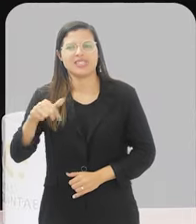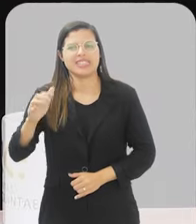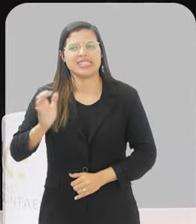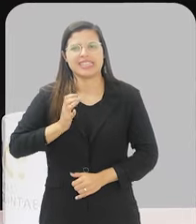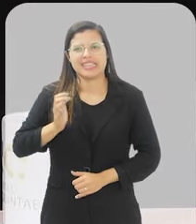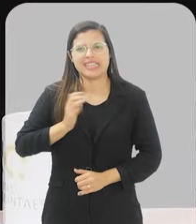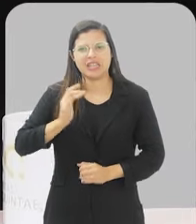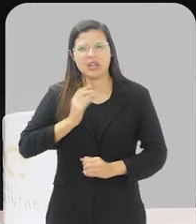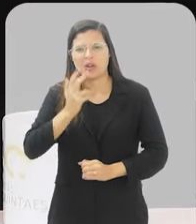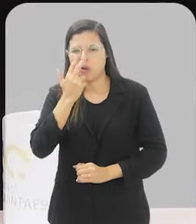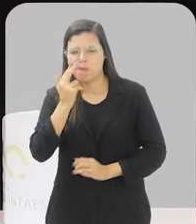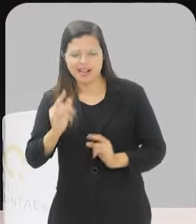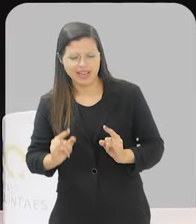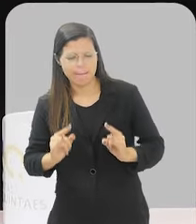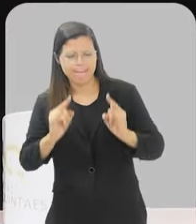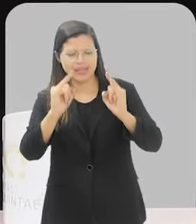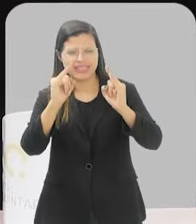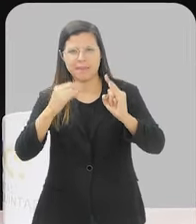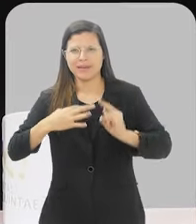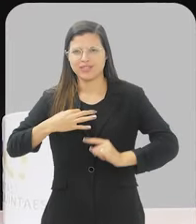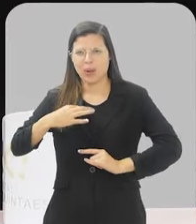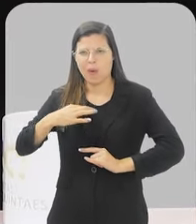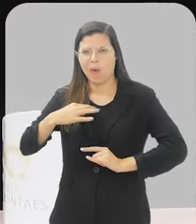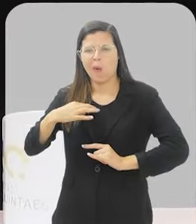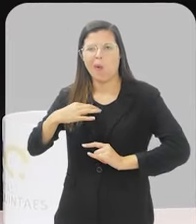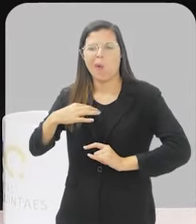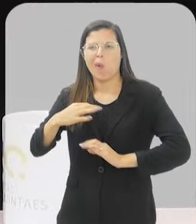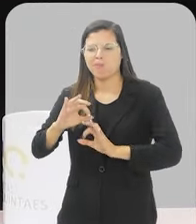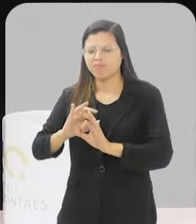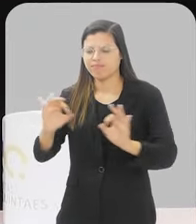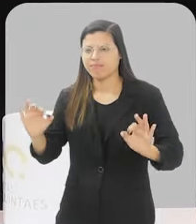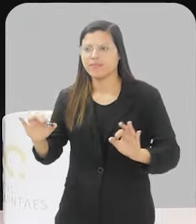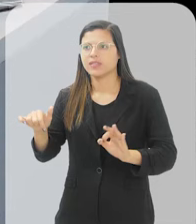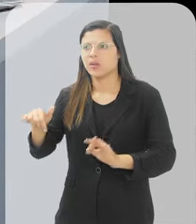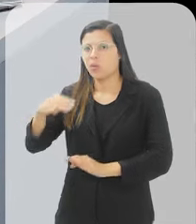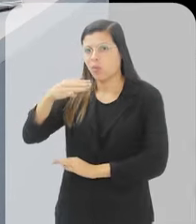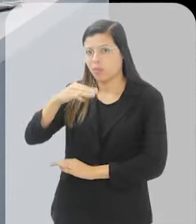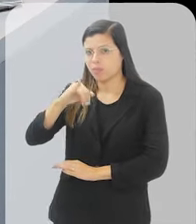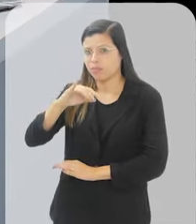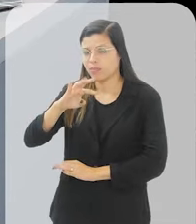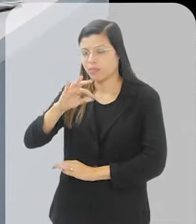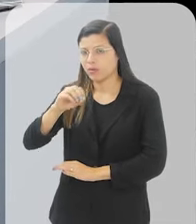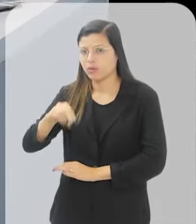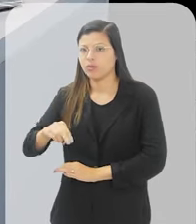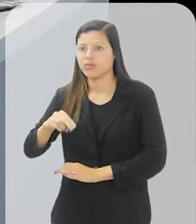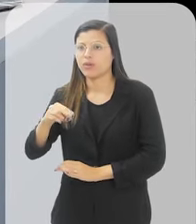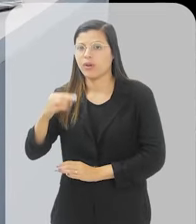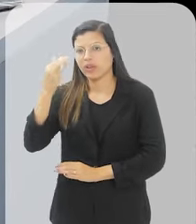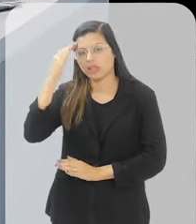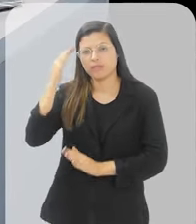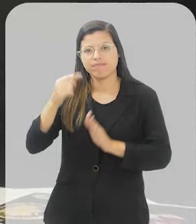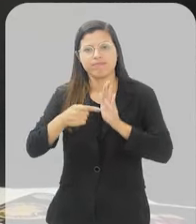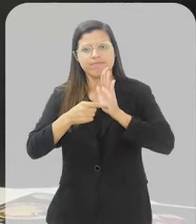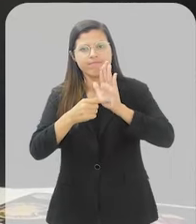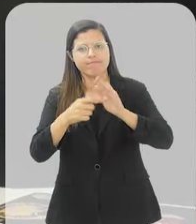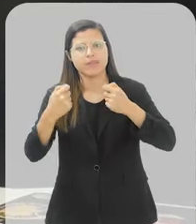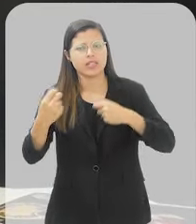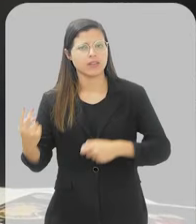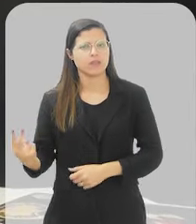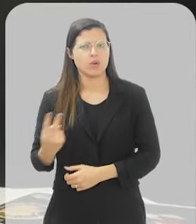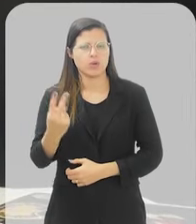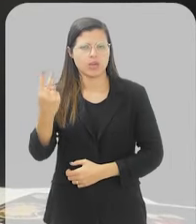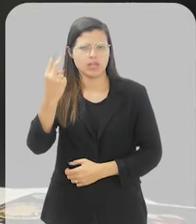apartamento de fantasia, né? Faz aquelas brincadeiras. O Milton deu um protagonismo para os destaques, sim, né? No momento que ele entende que o destaque precisa